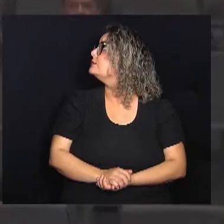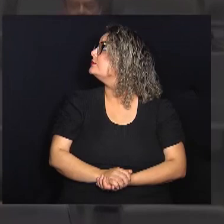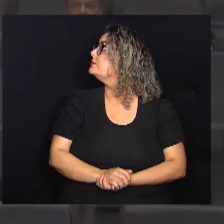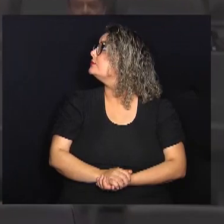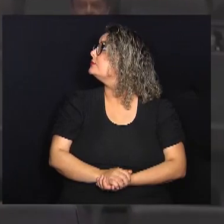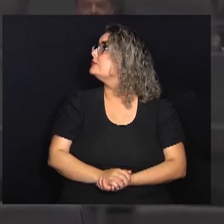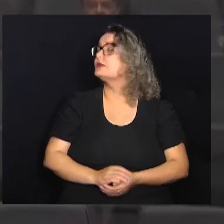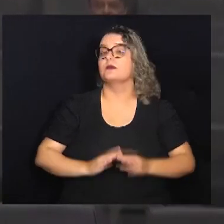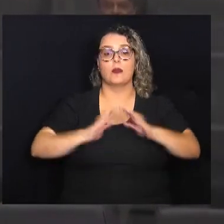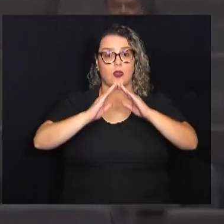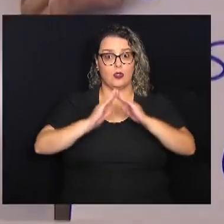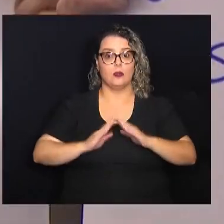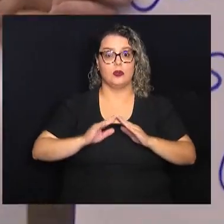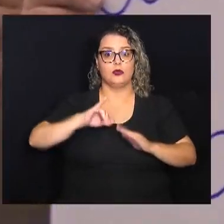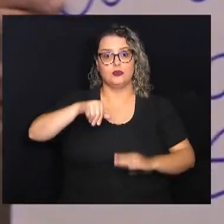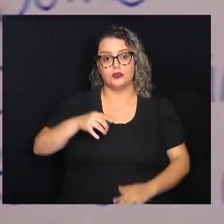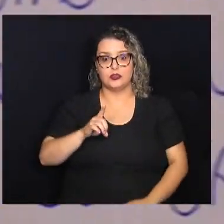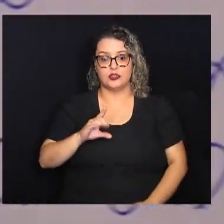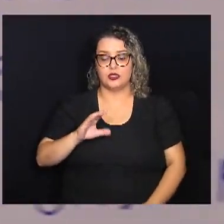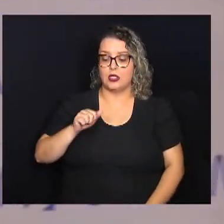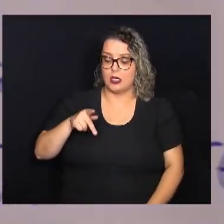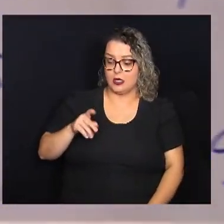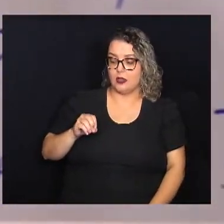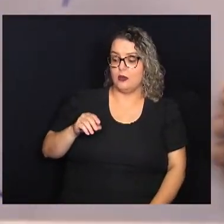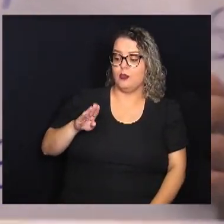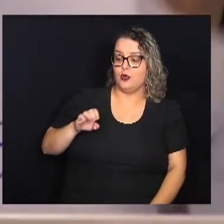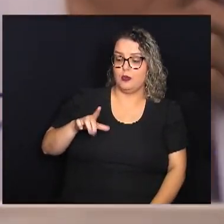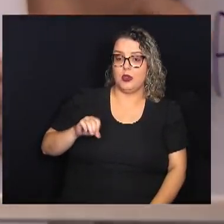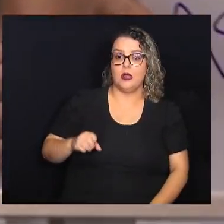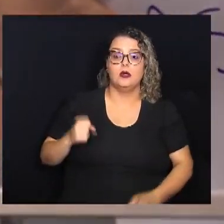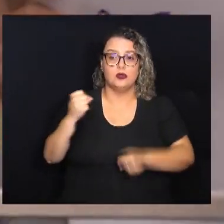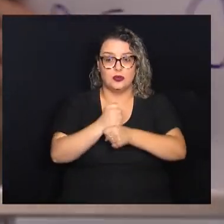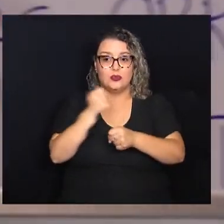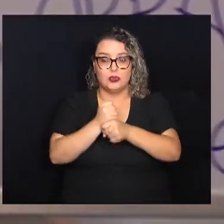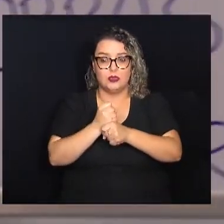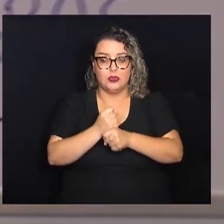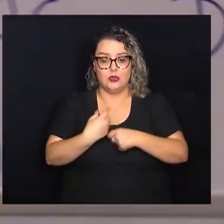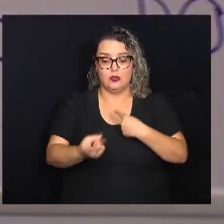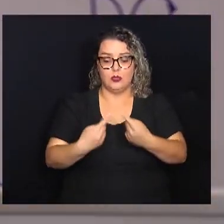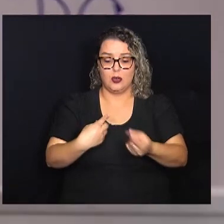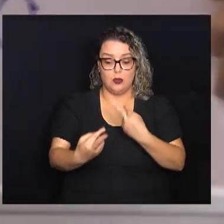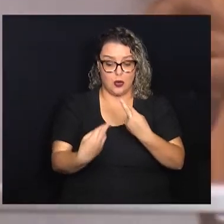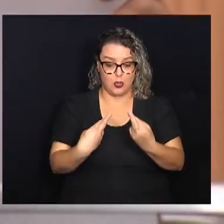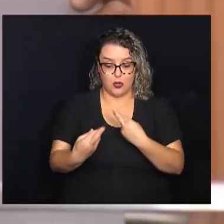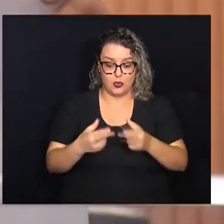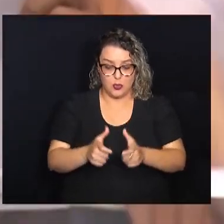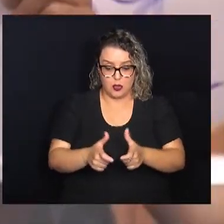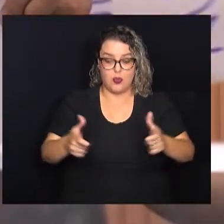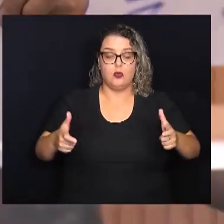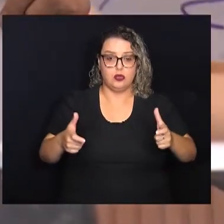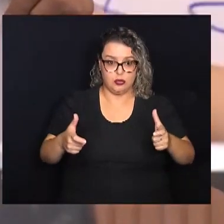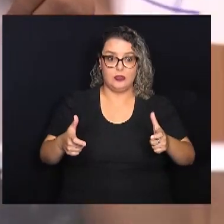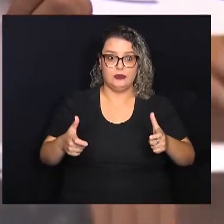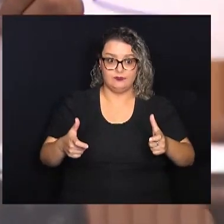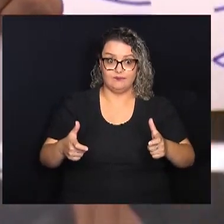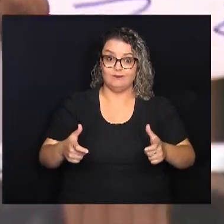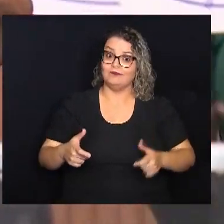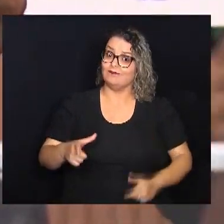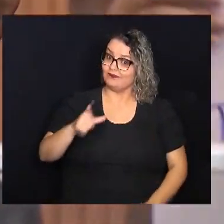Moradores da região do Jardim Campo Belo relatam que as obras de duplicação da rodovia Miguel Melhado Campos